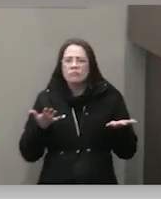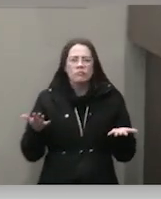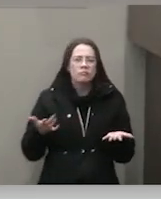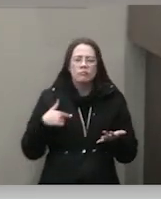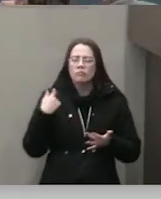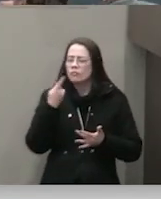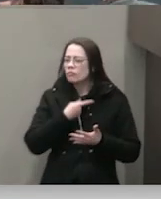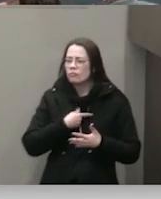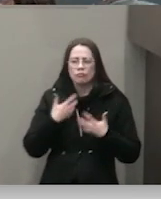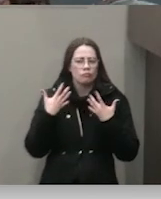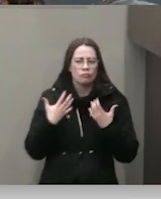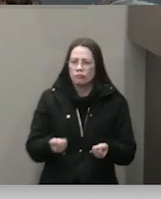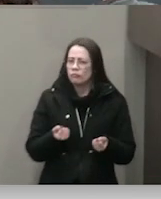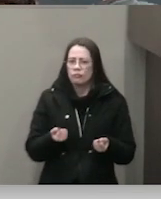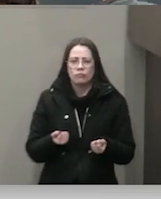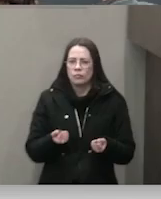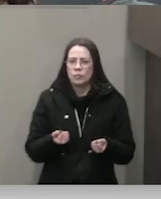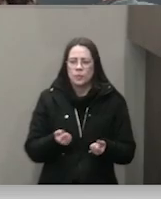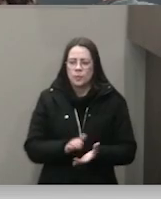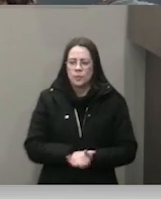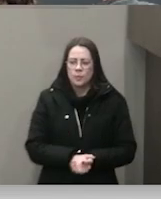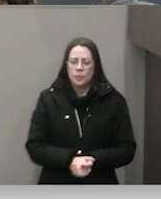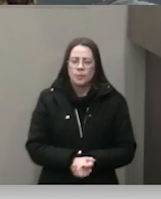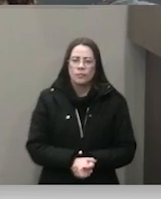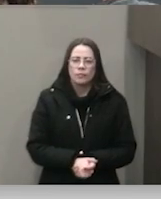vamos aceitar.